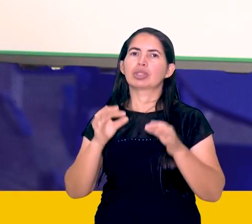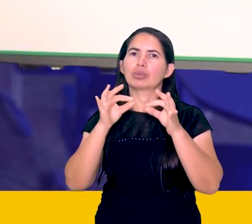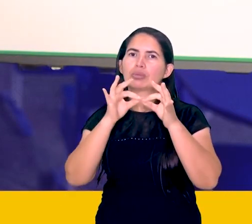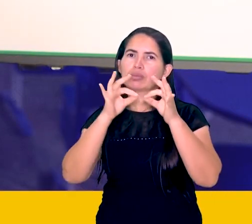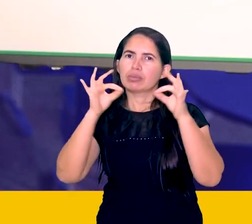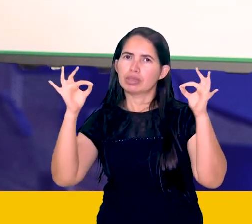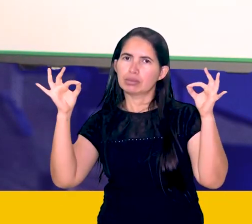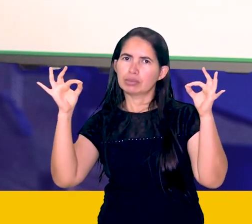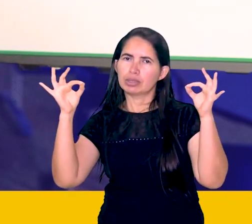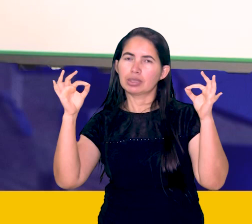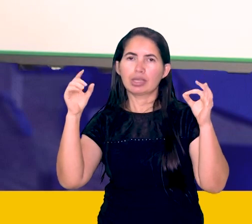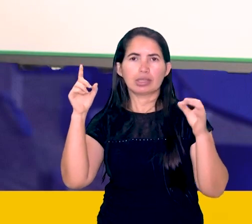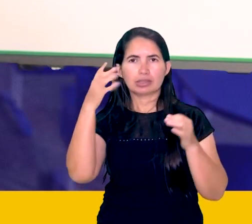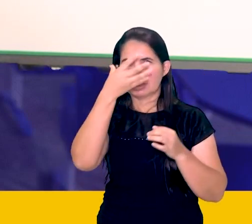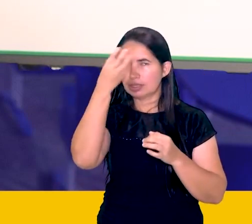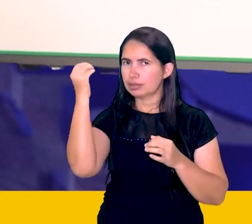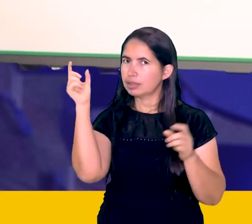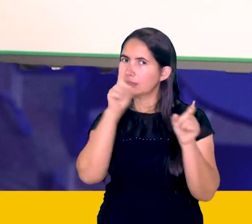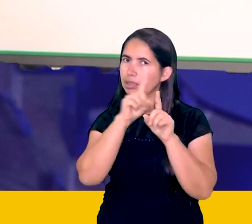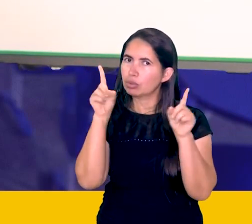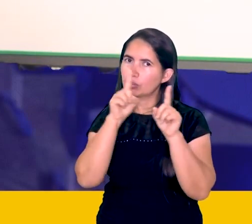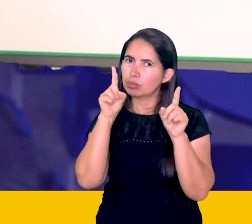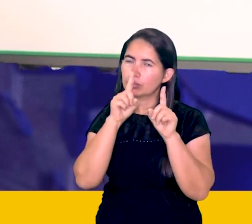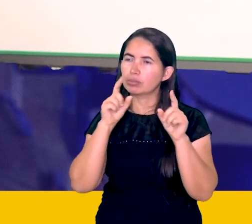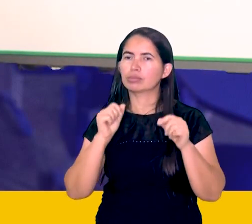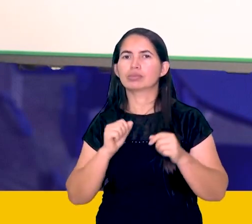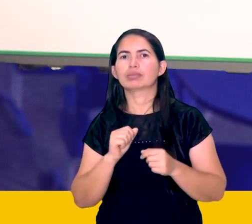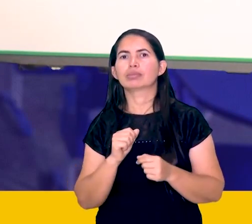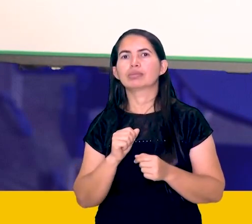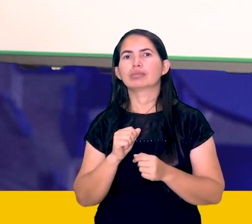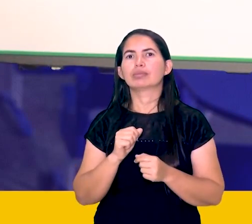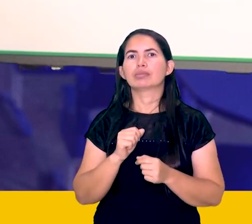E o barbante, não vamos esquecer dele.